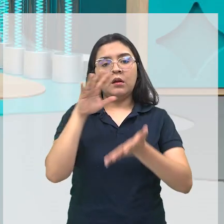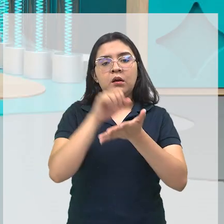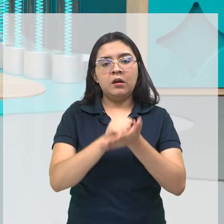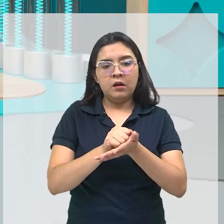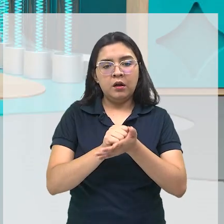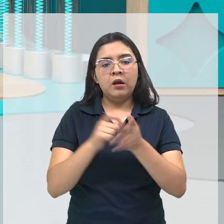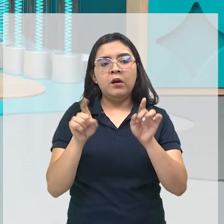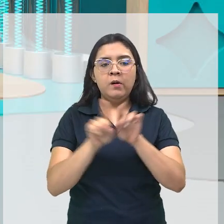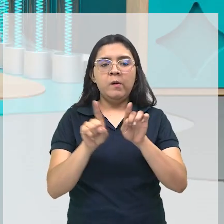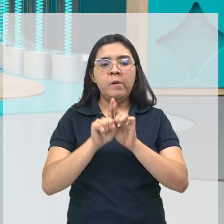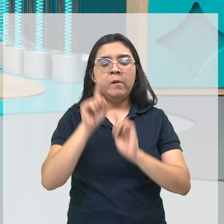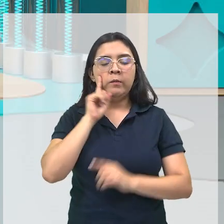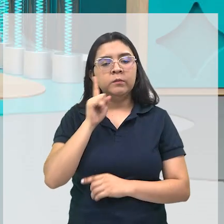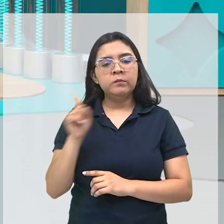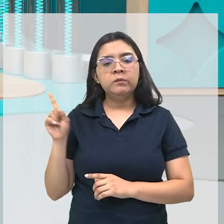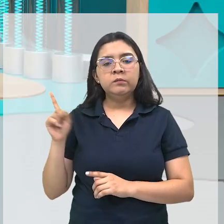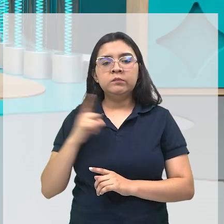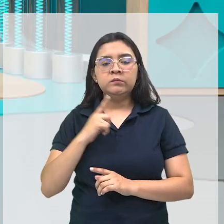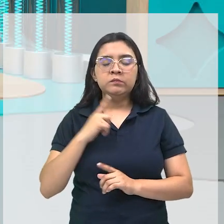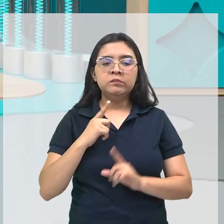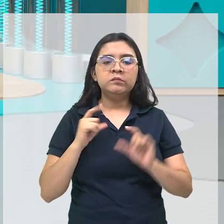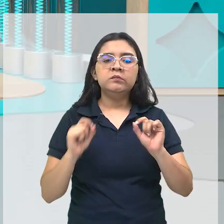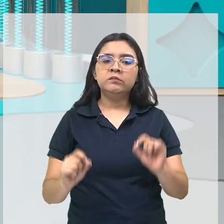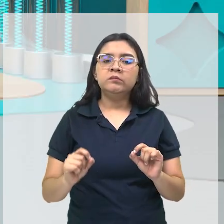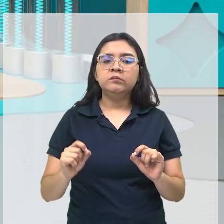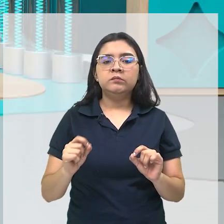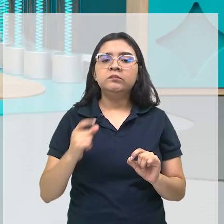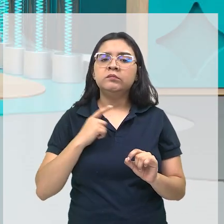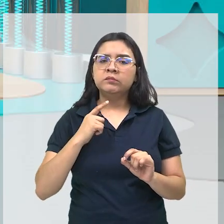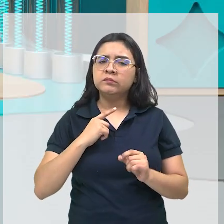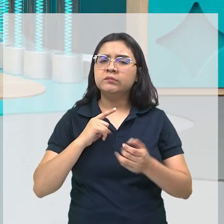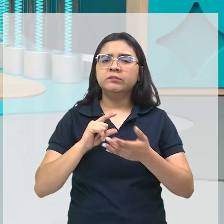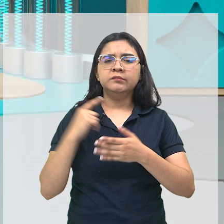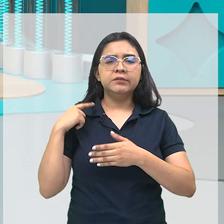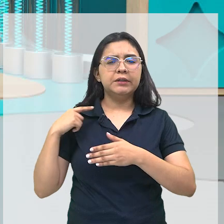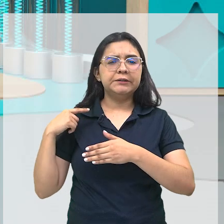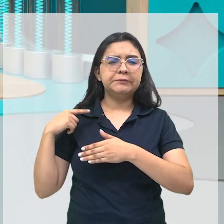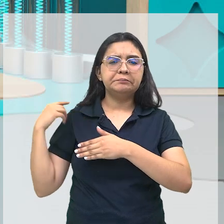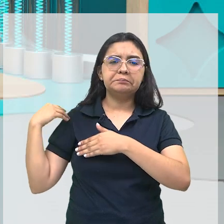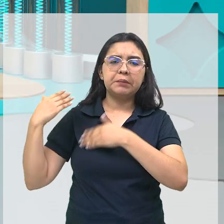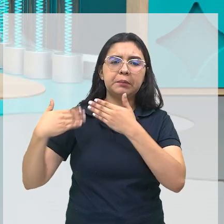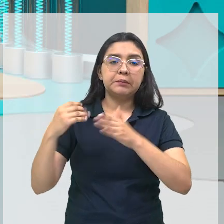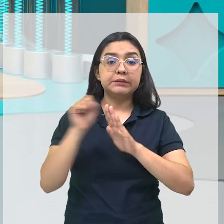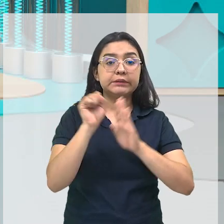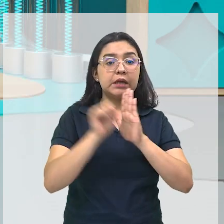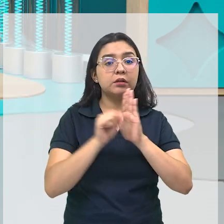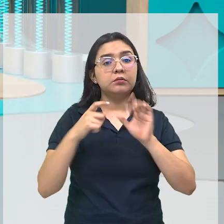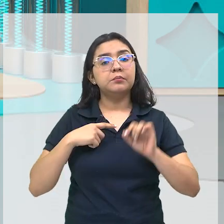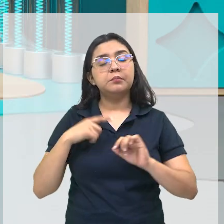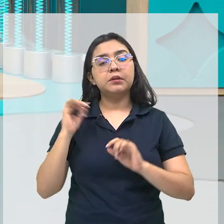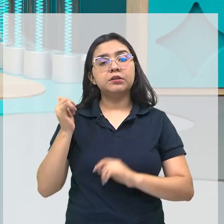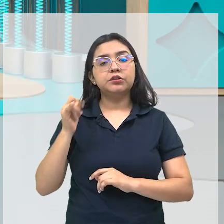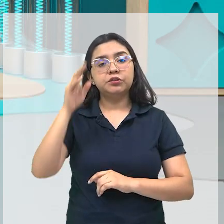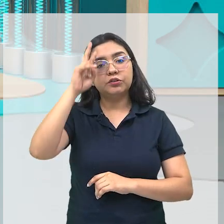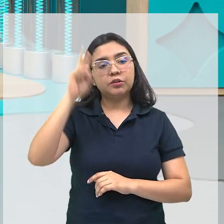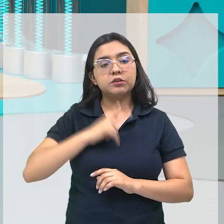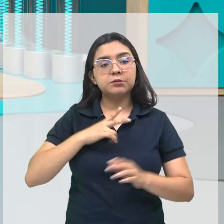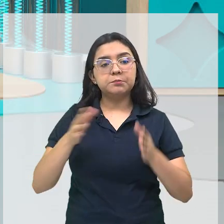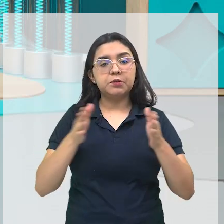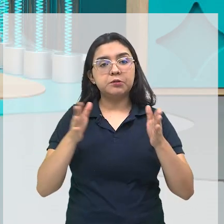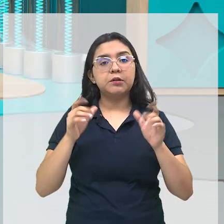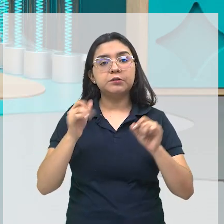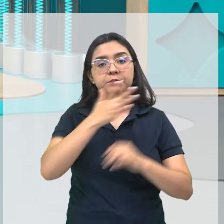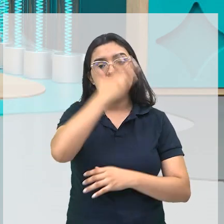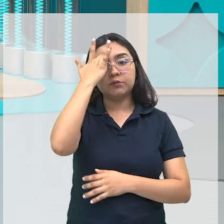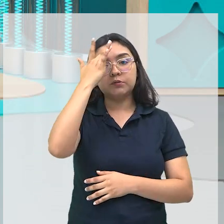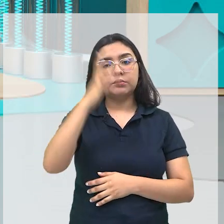essa cartinha, vamos dizer assim, enviada, que viajou ao longo dos séculos para contar a história de que neste momento as